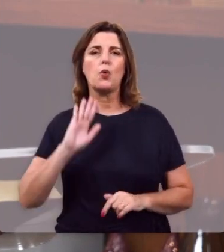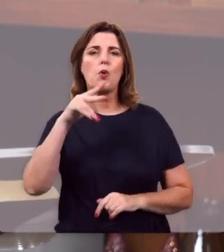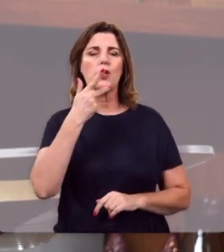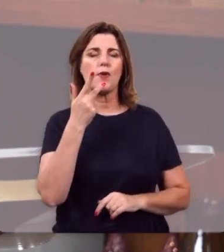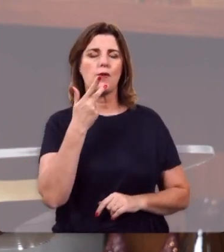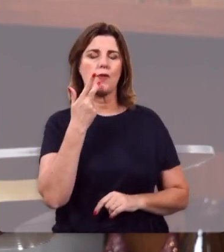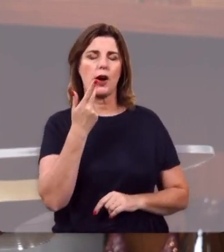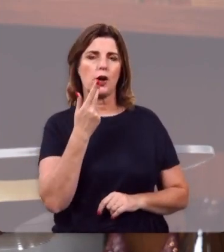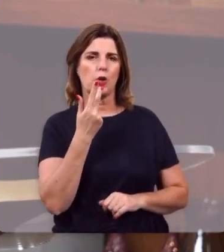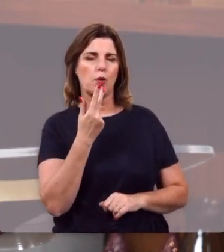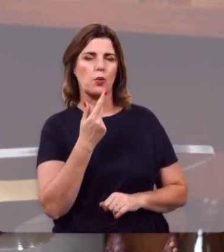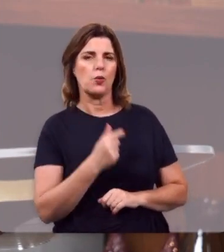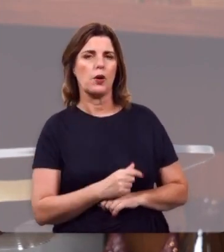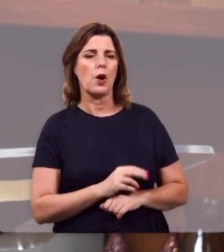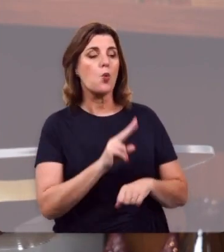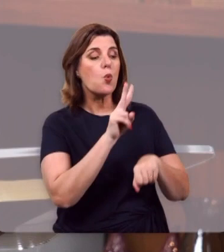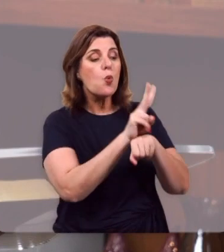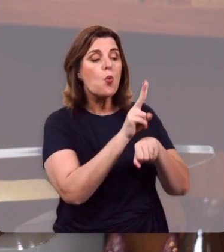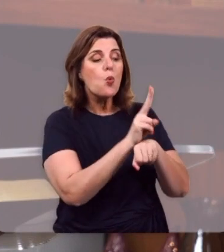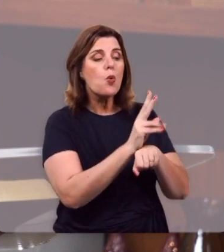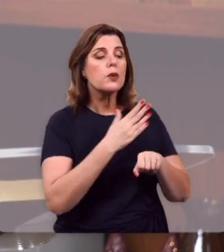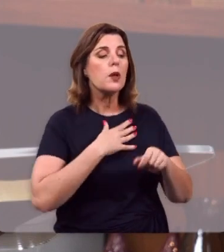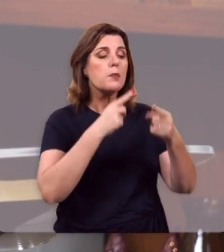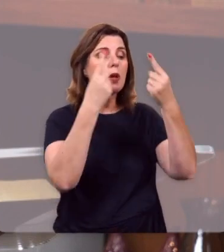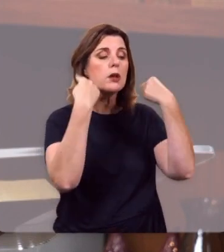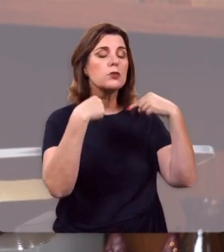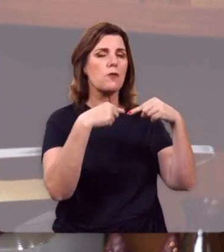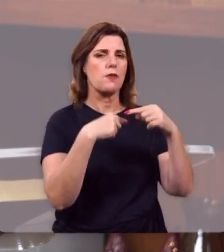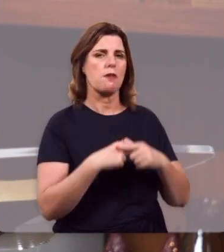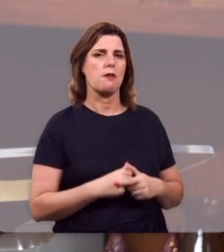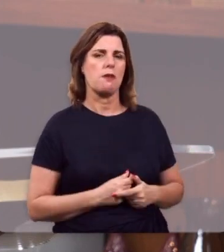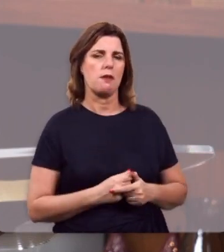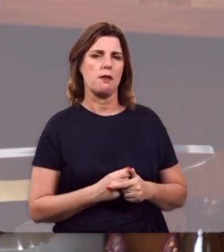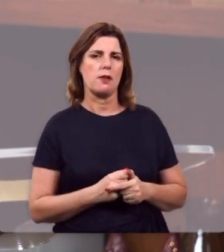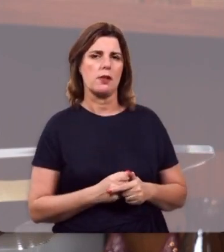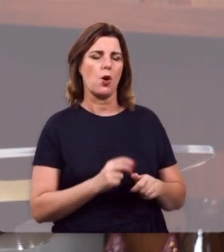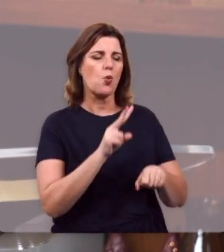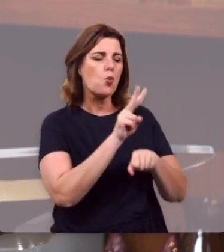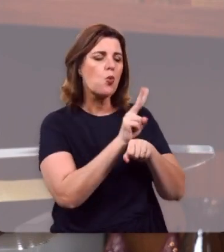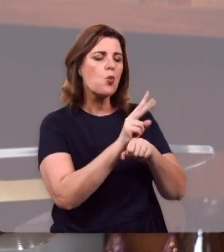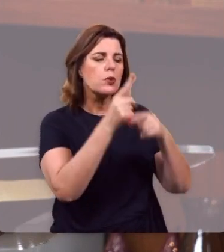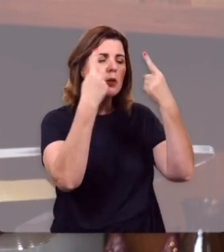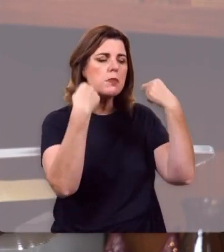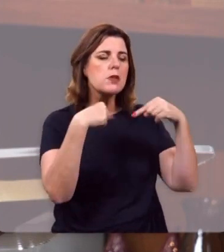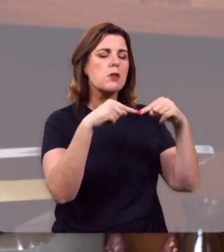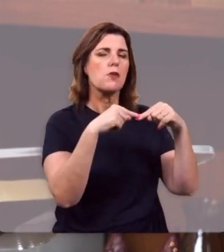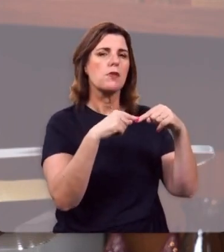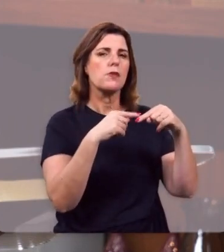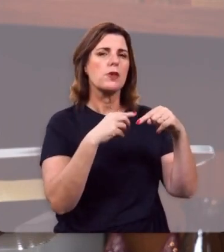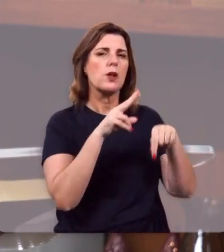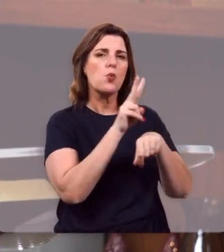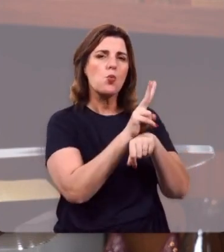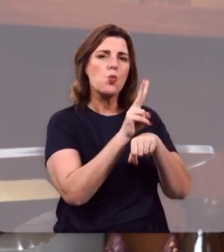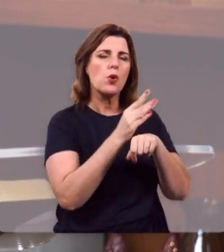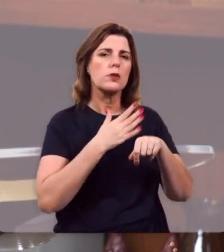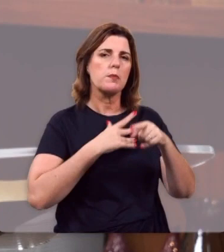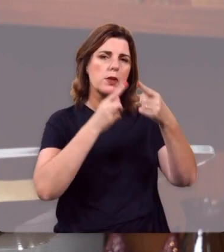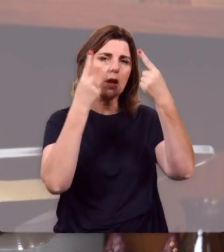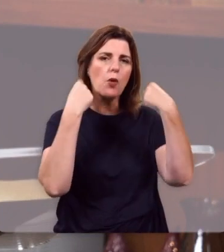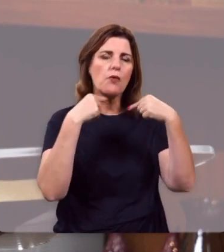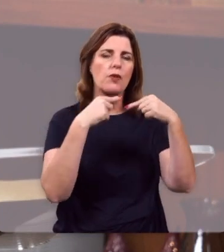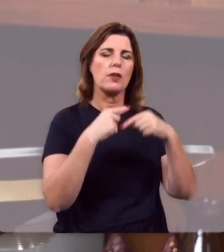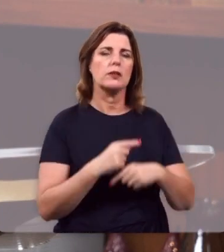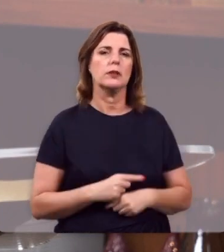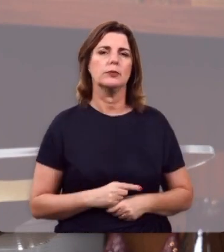para ele: apacenta os meus cordeiros, pastorei as minhas ovelhas, apacenta as minhas